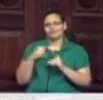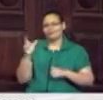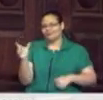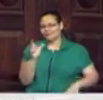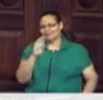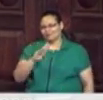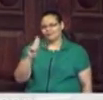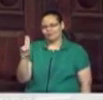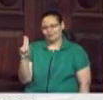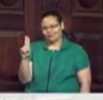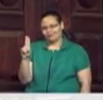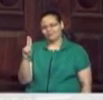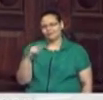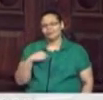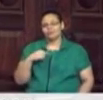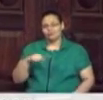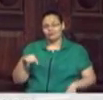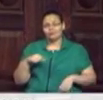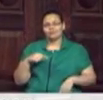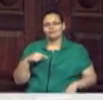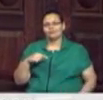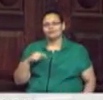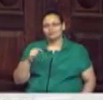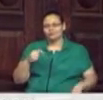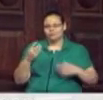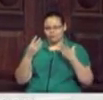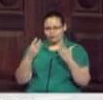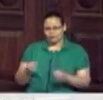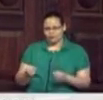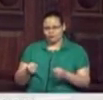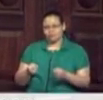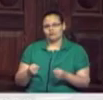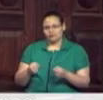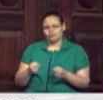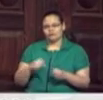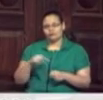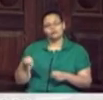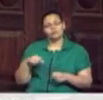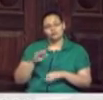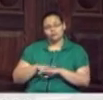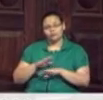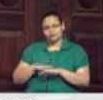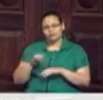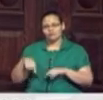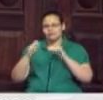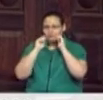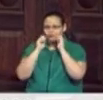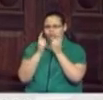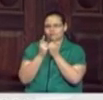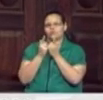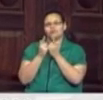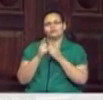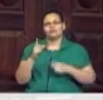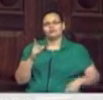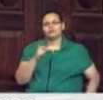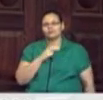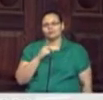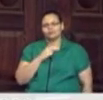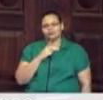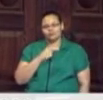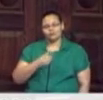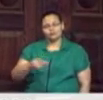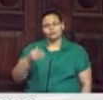bilhete único, quando foi aprovado e construído nessa casa, deu margem para